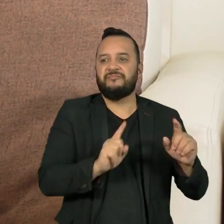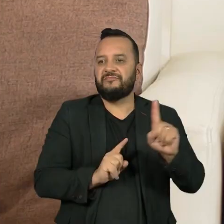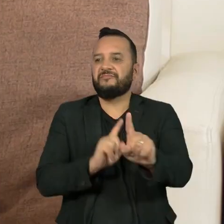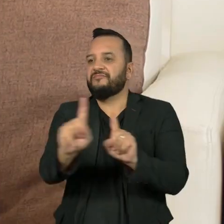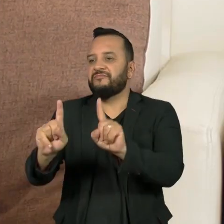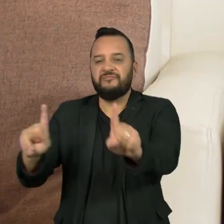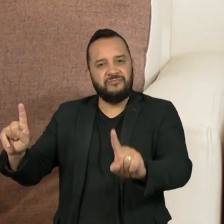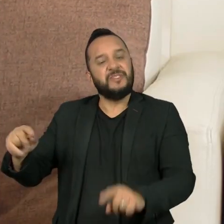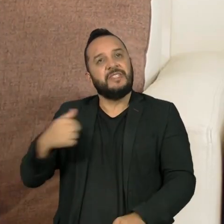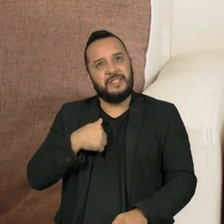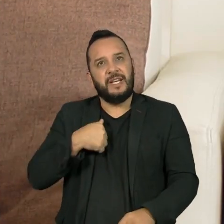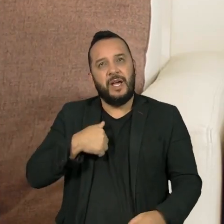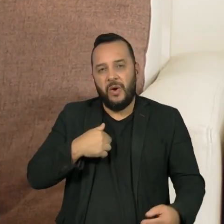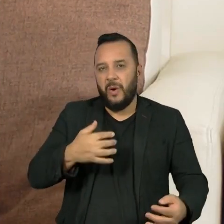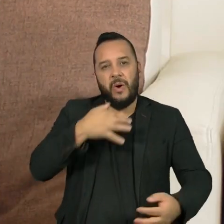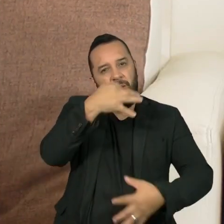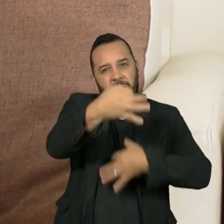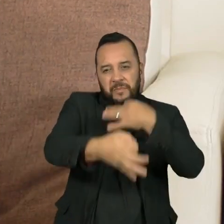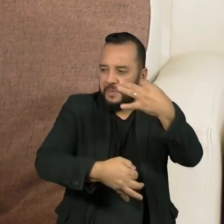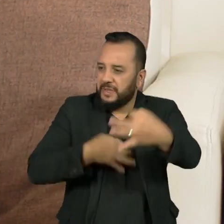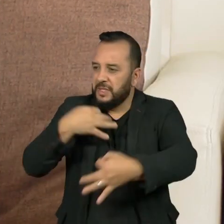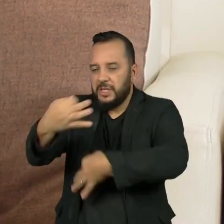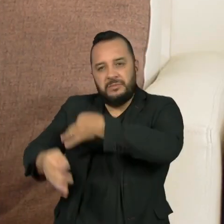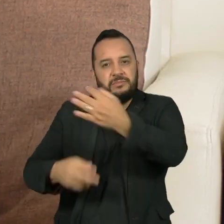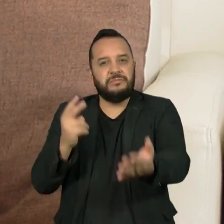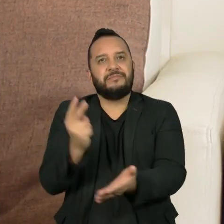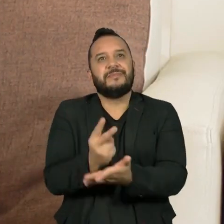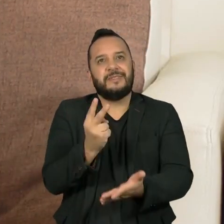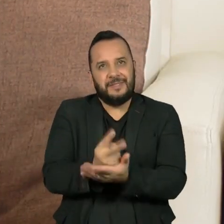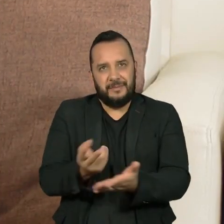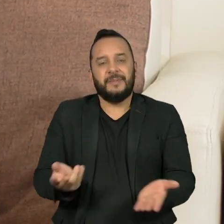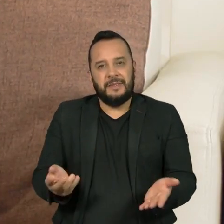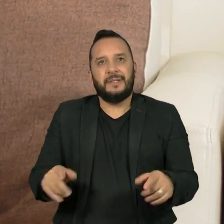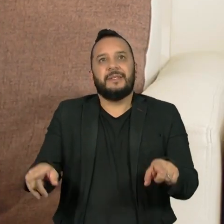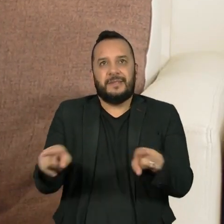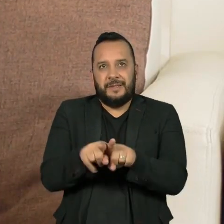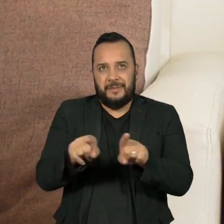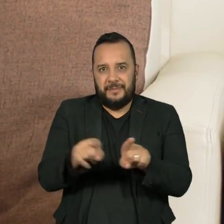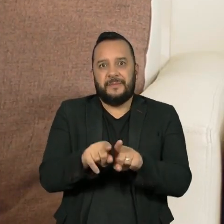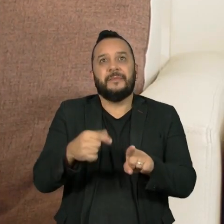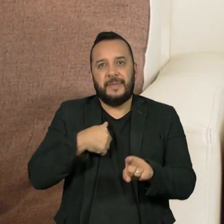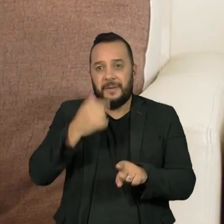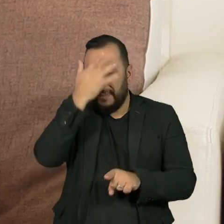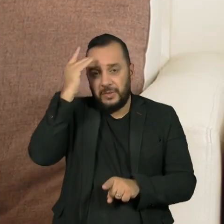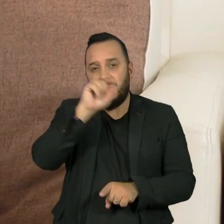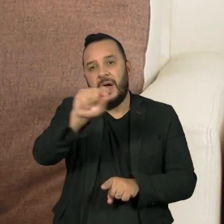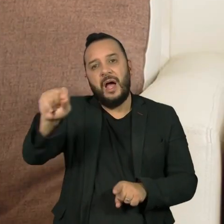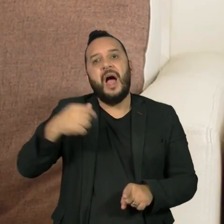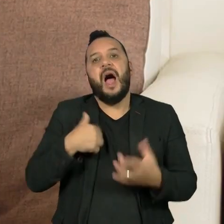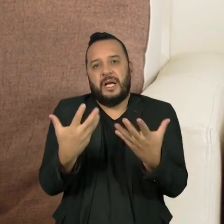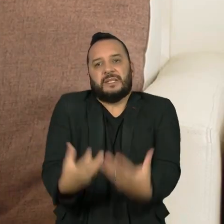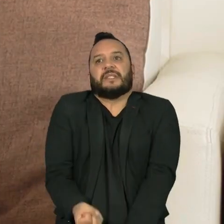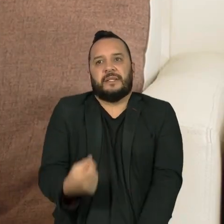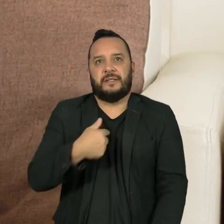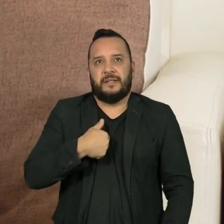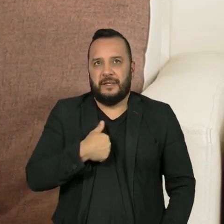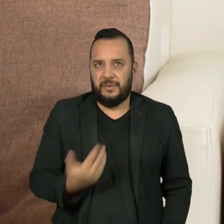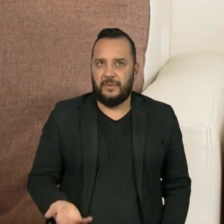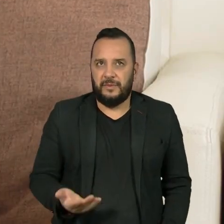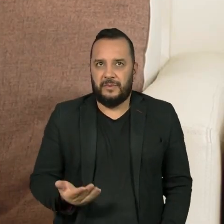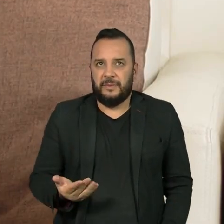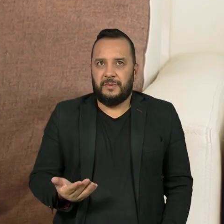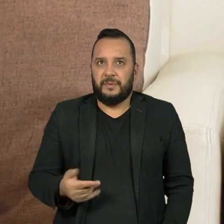que eu sempre tive, mas também associada ao privilégio de ser ouvida para que